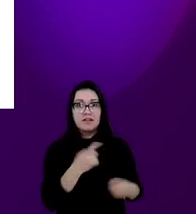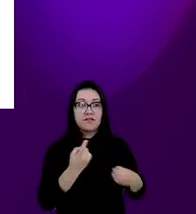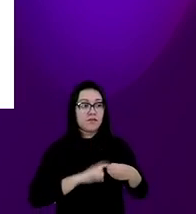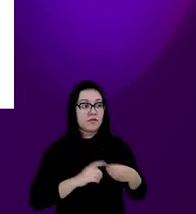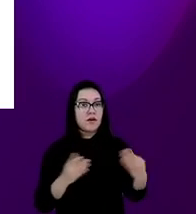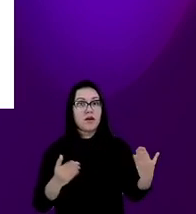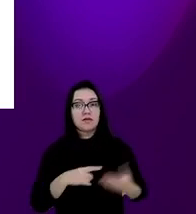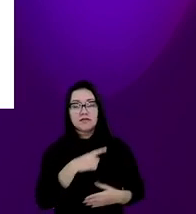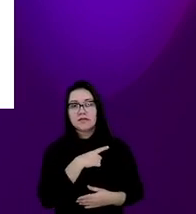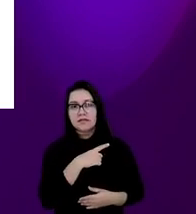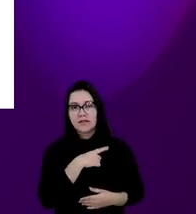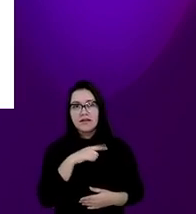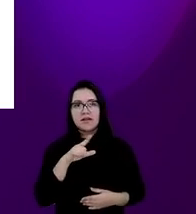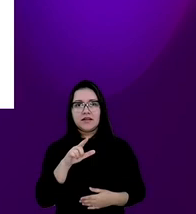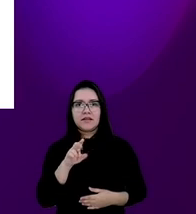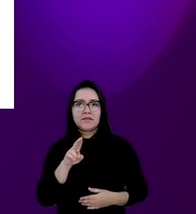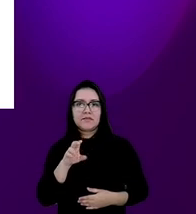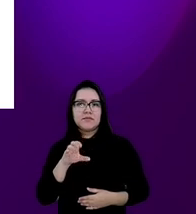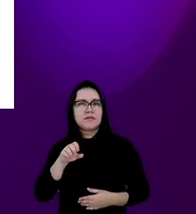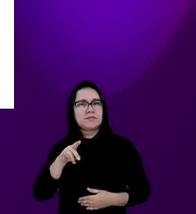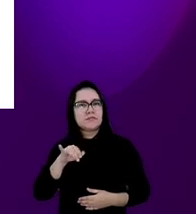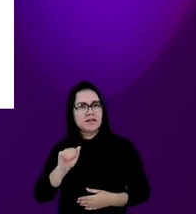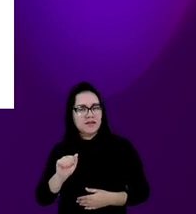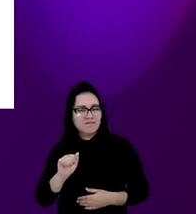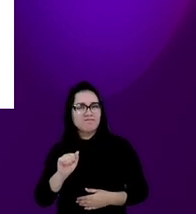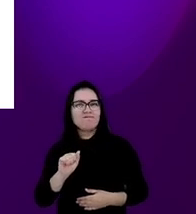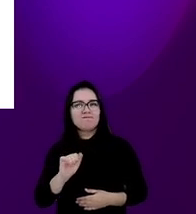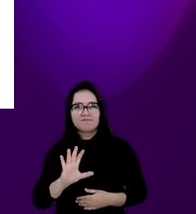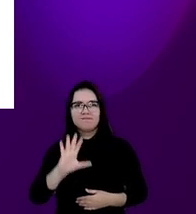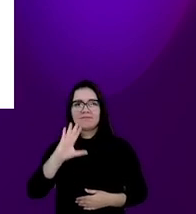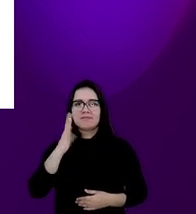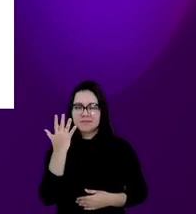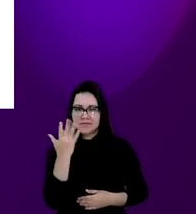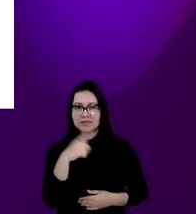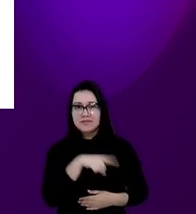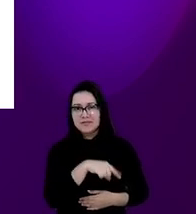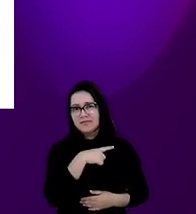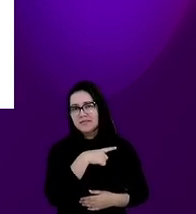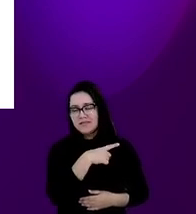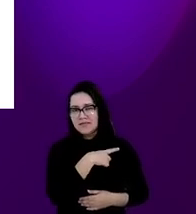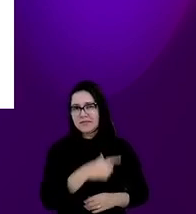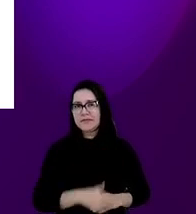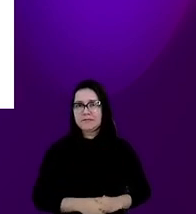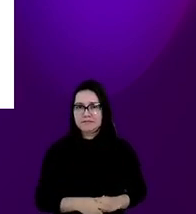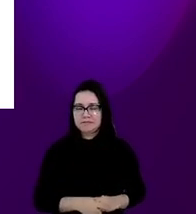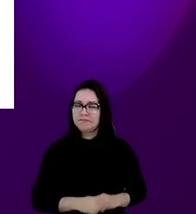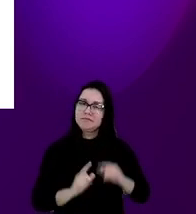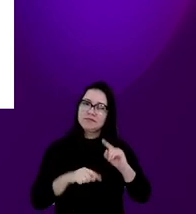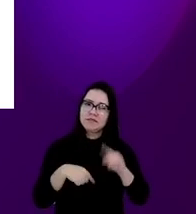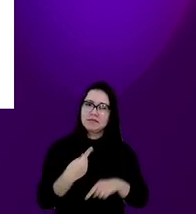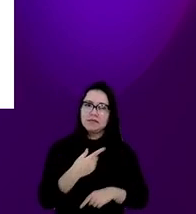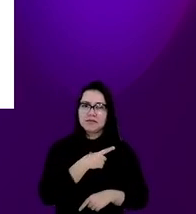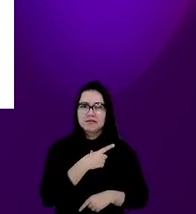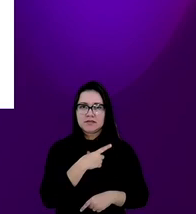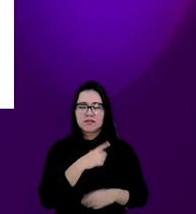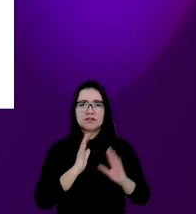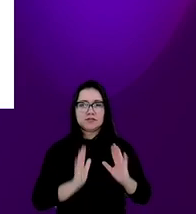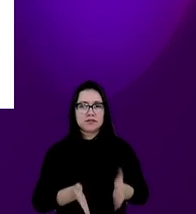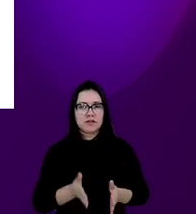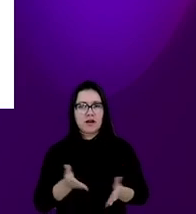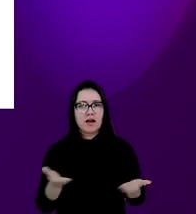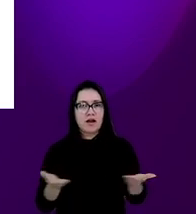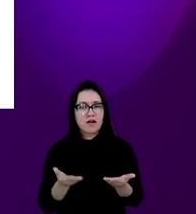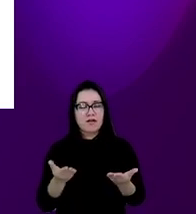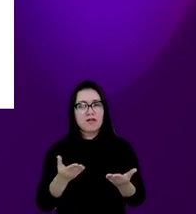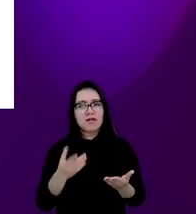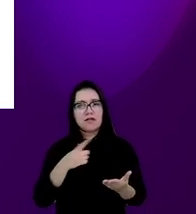está com uma leucemia mieloide aguda, um linfoma, e que passou por uma miardisplasia e depois LMA e está sendo submetido a um